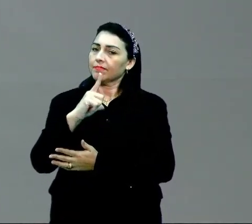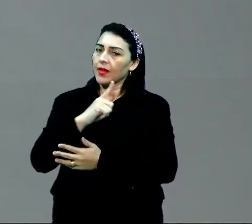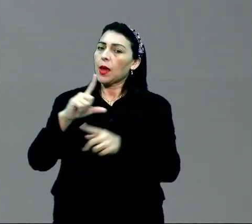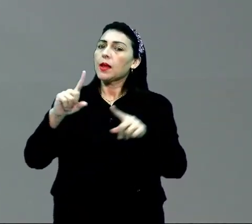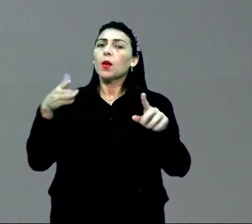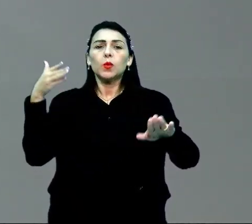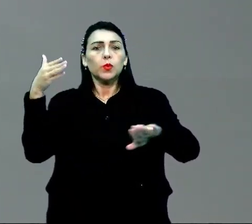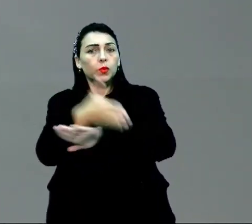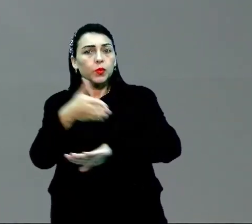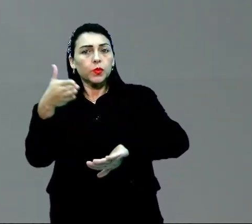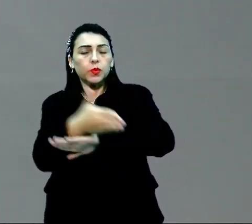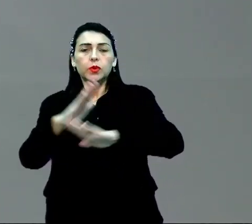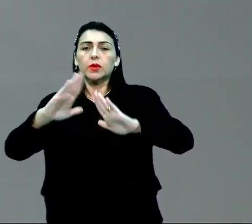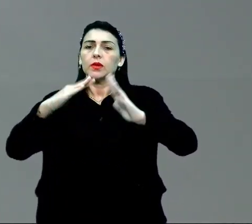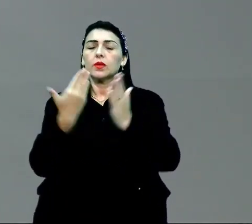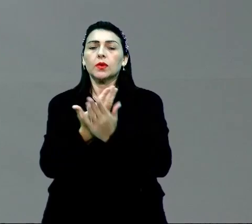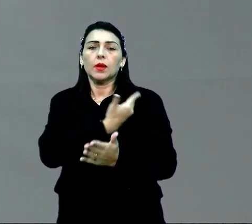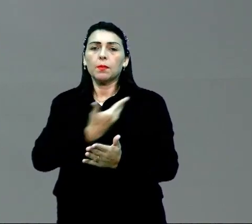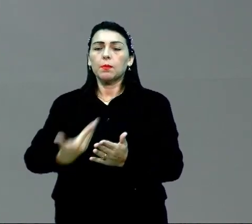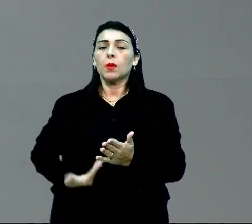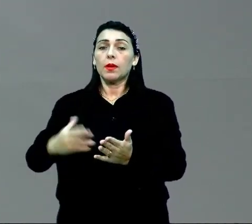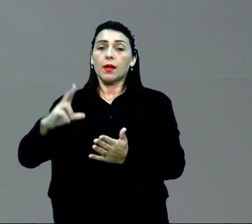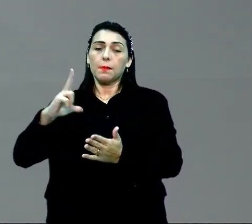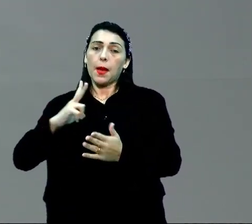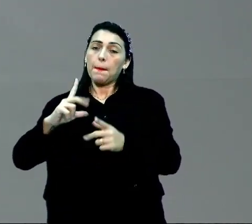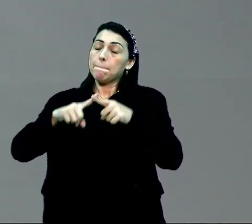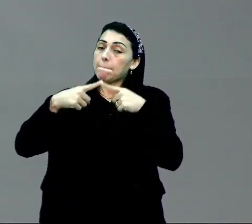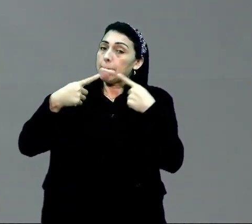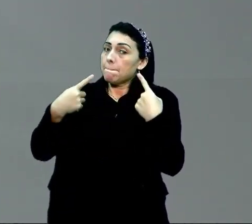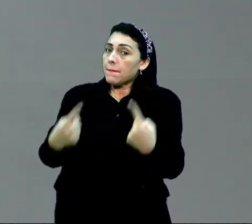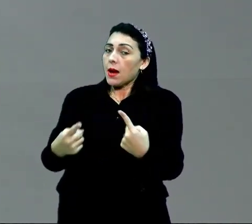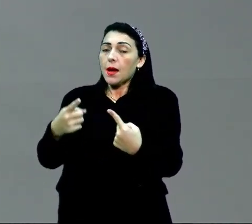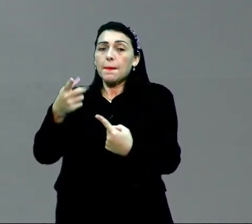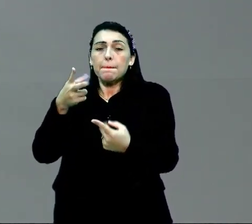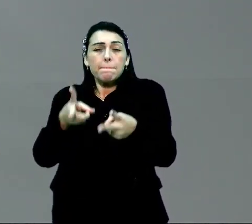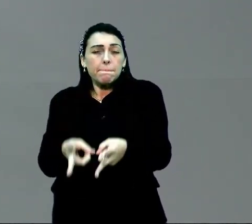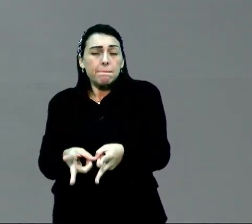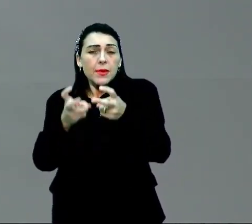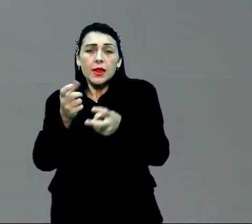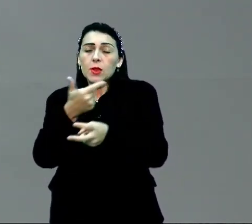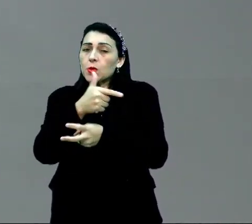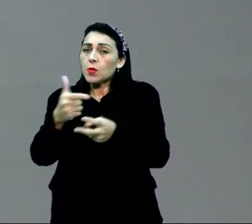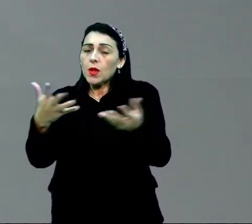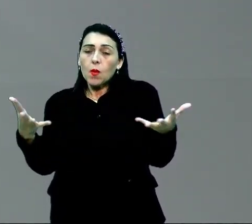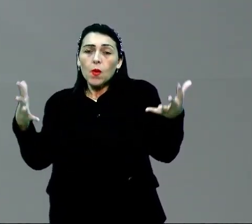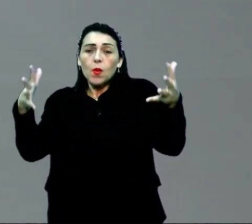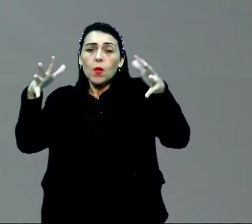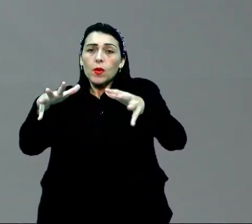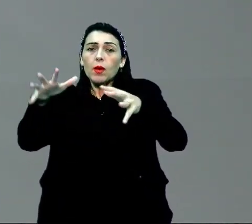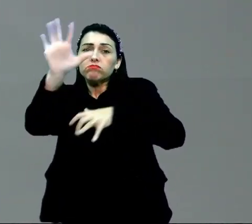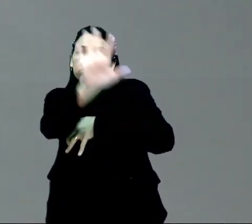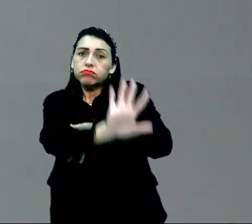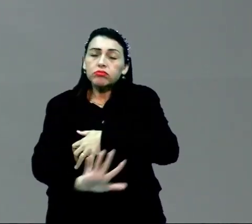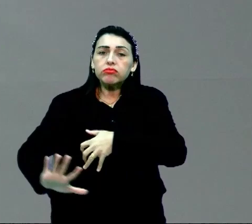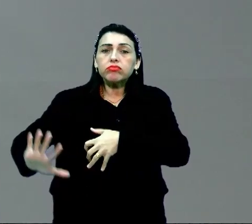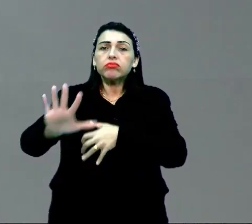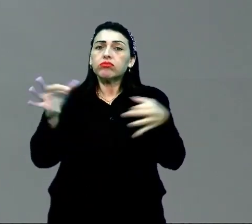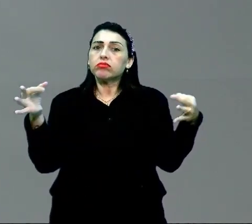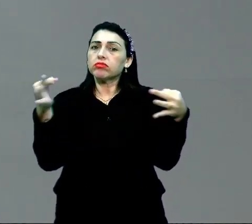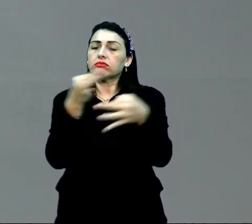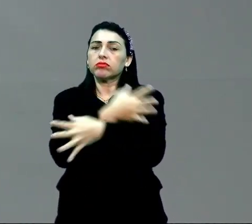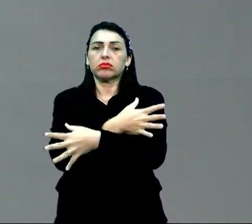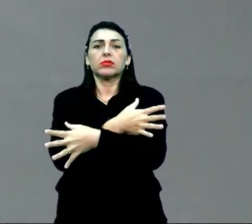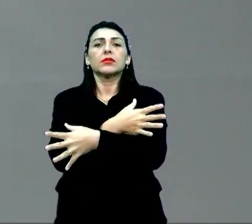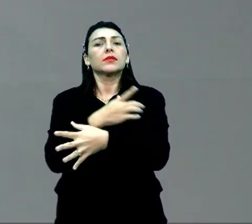Eles frequentam as escolas públicas, privadas, porém, observe que não há uma inclusão plena. Isso quer dizer